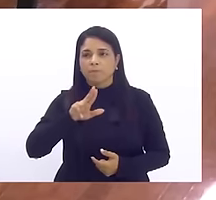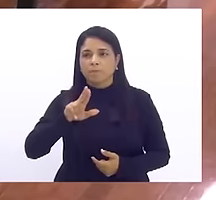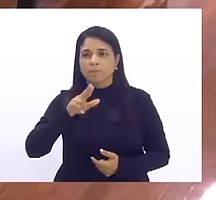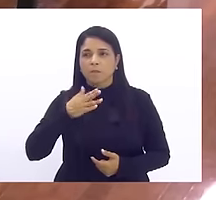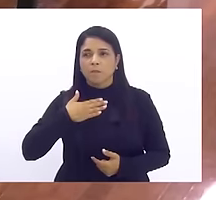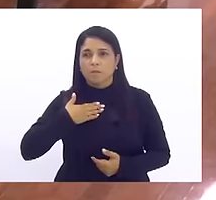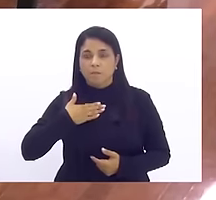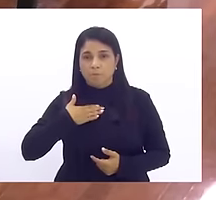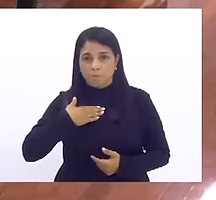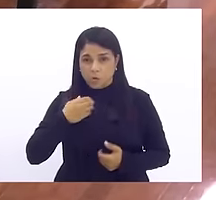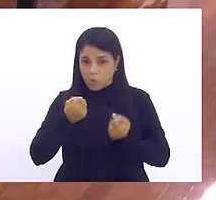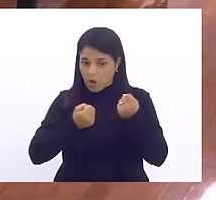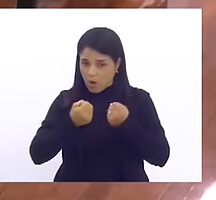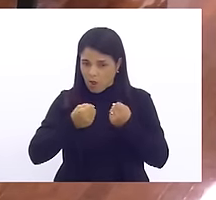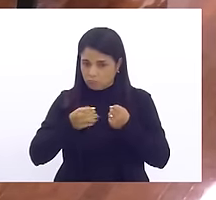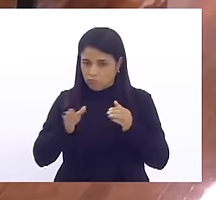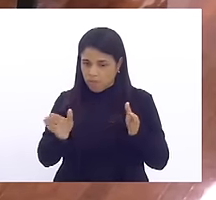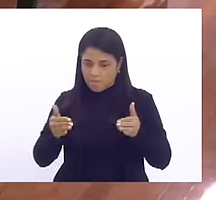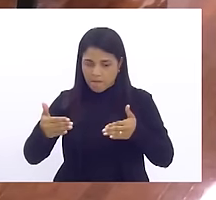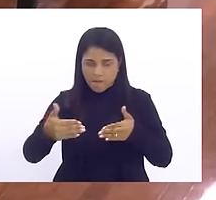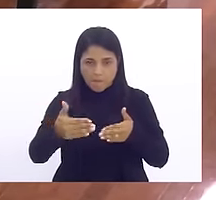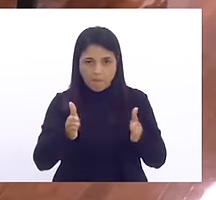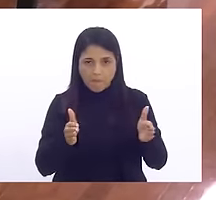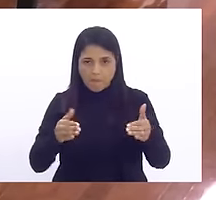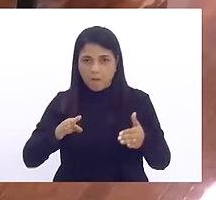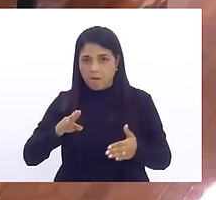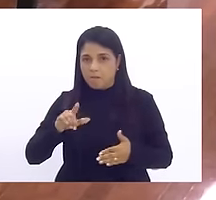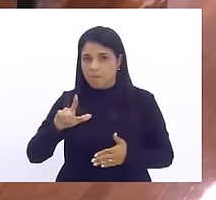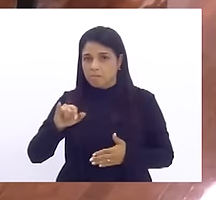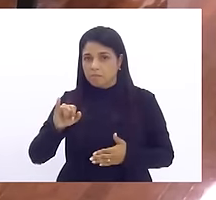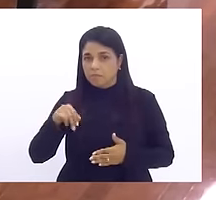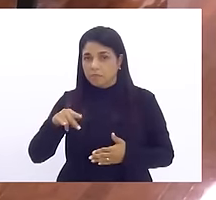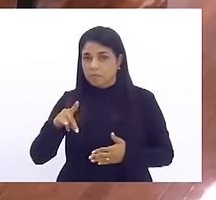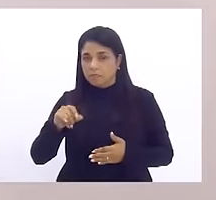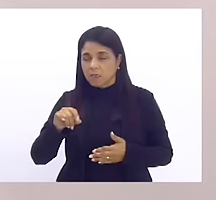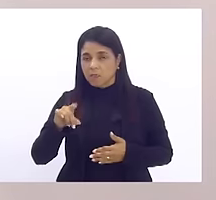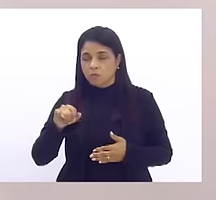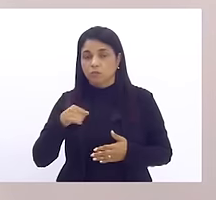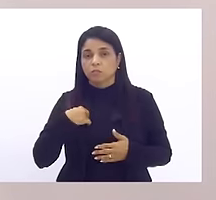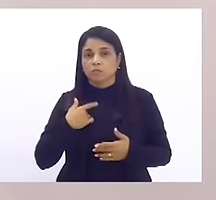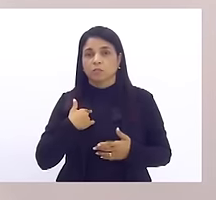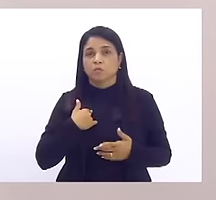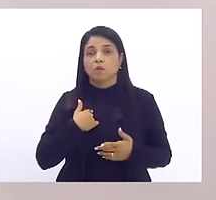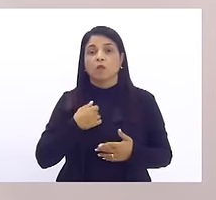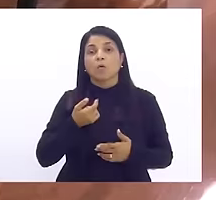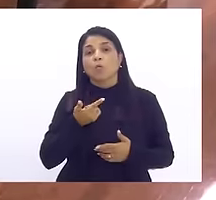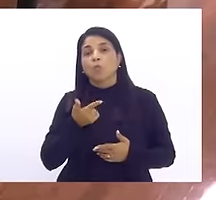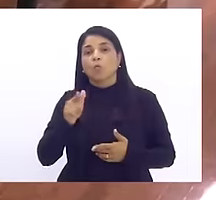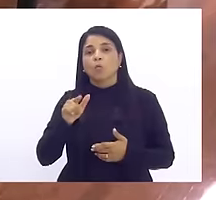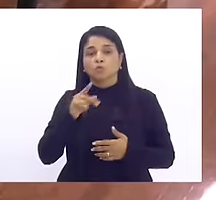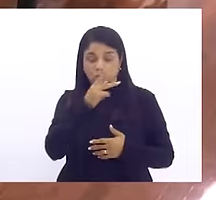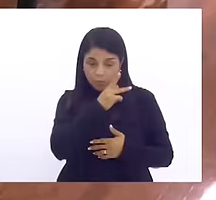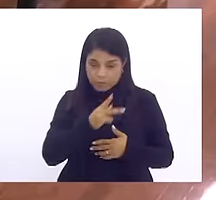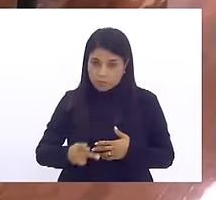o meu carro não é blindado porque eu não vos lembrei necessidade tá bom Doutora Presidente